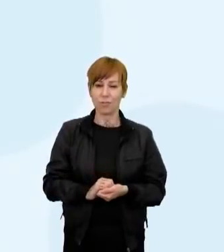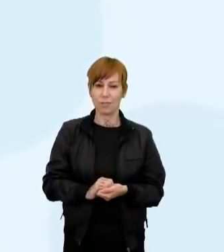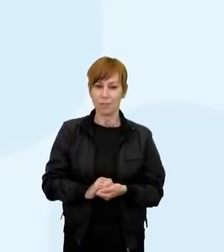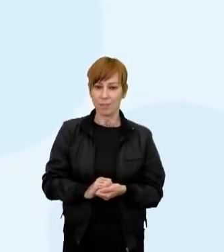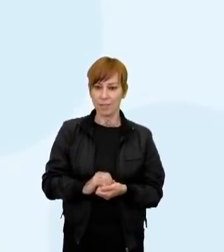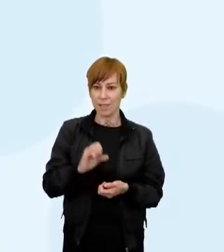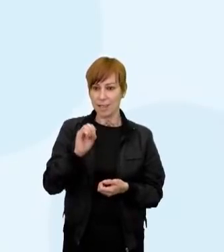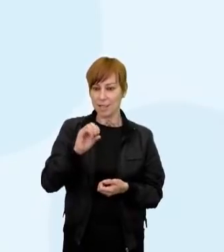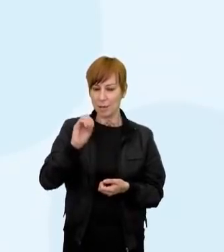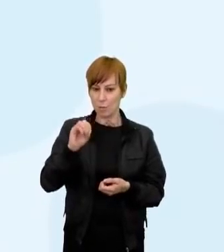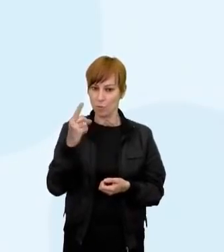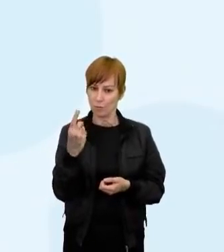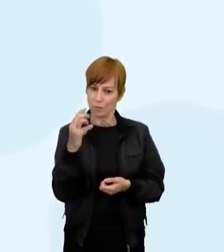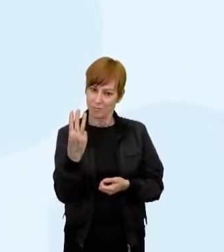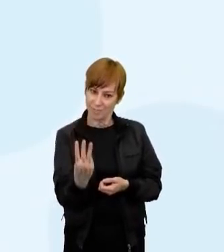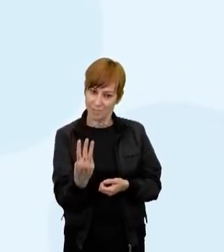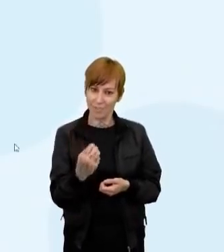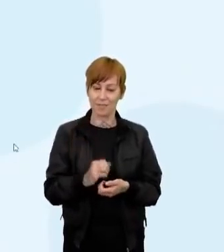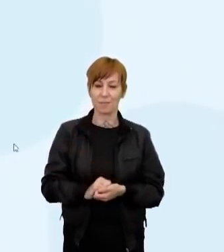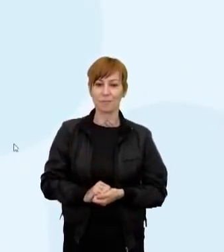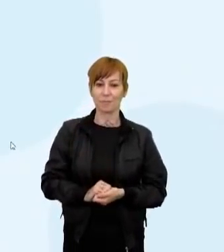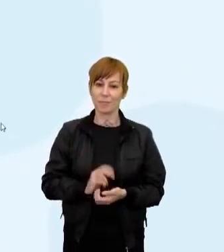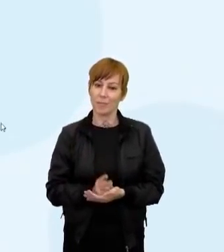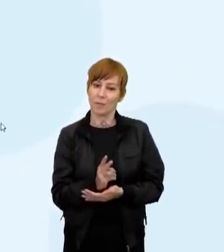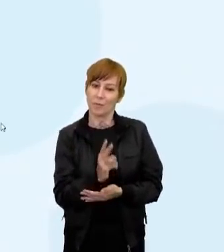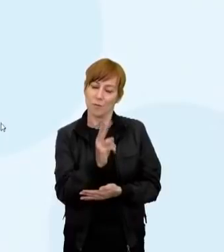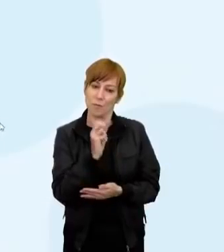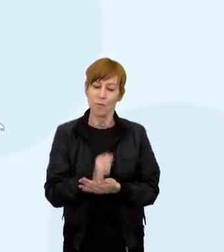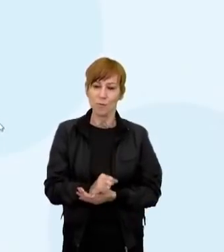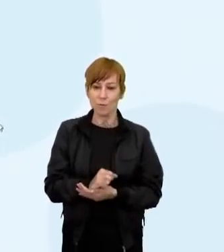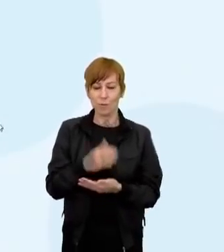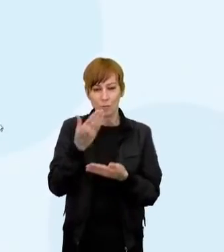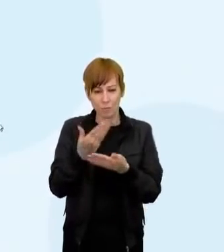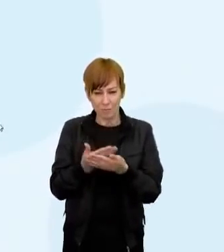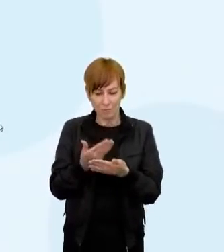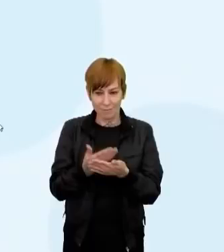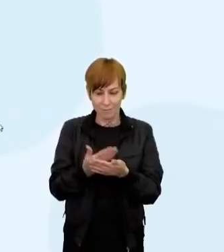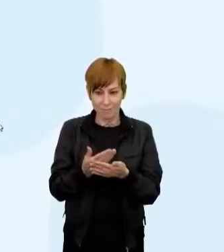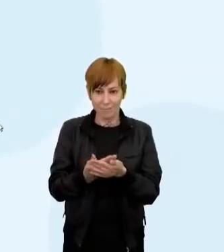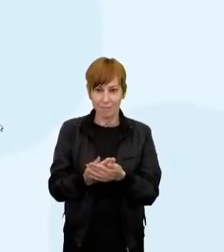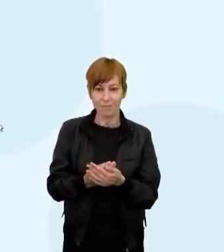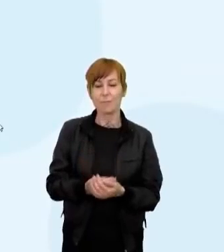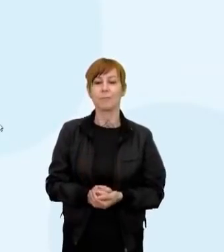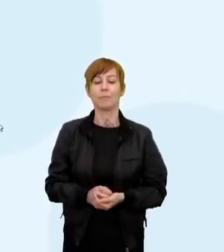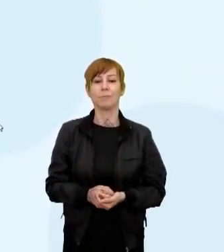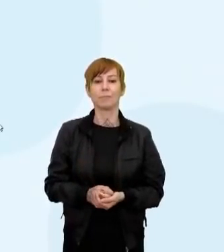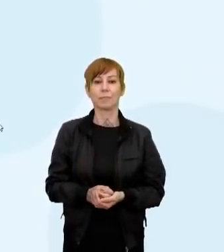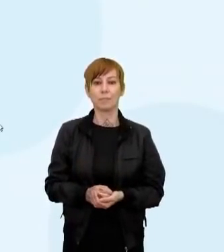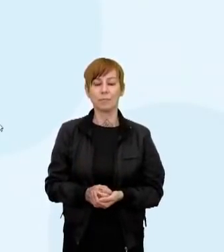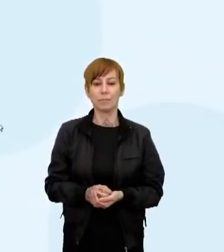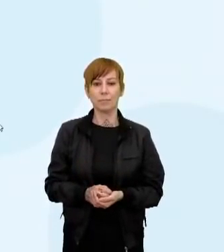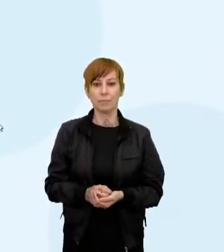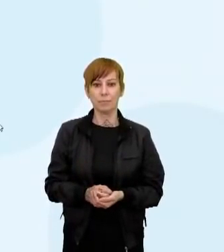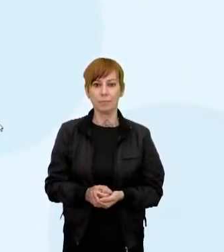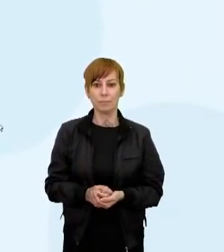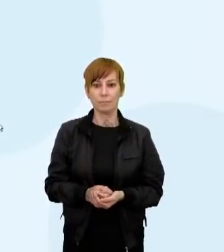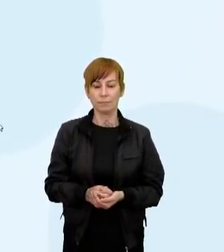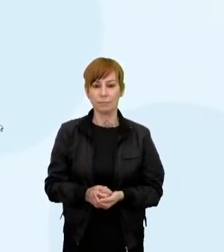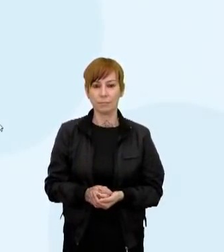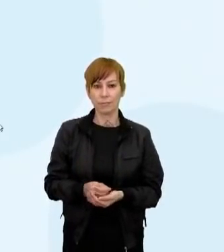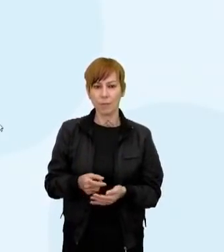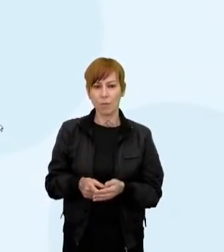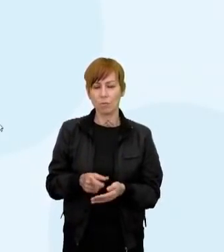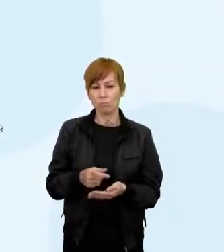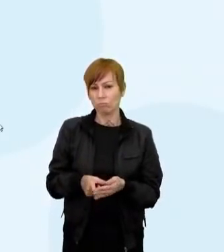e a 0813. E aí, continuando ainda com os estudos de razão e proporção. Bom, eu queria só voltar na aula